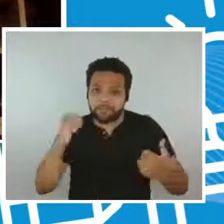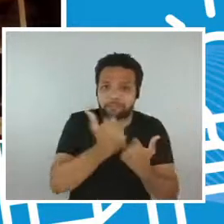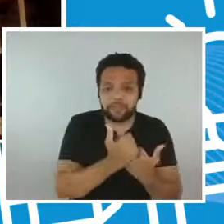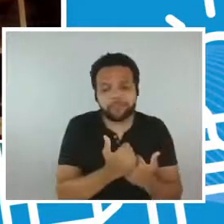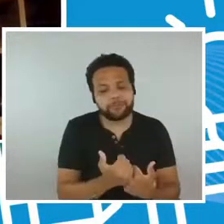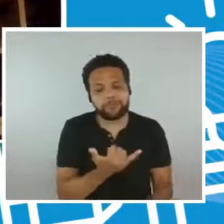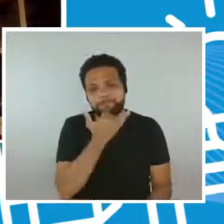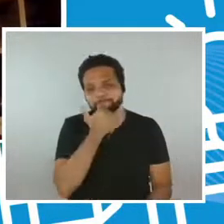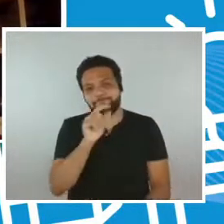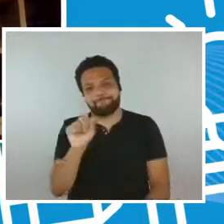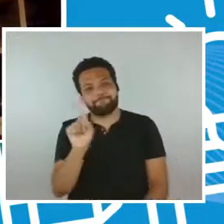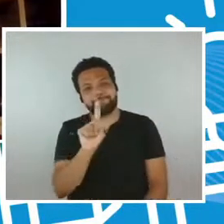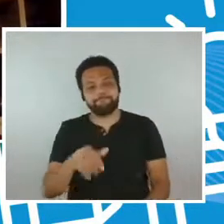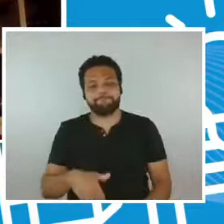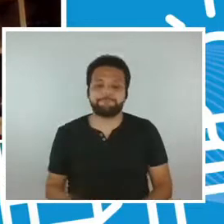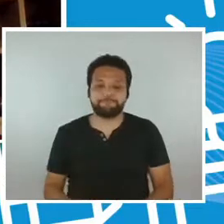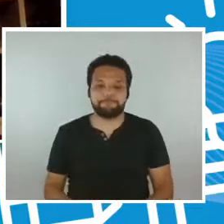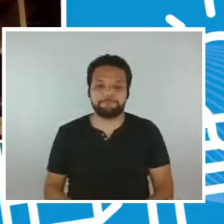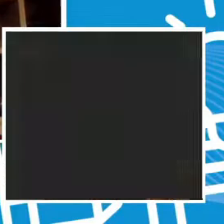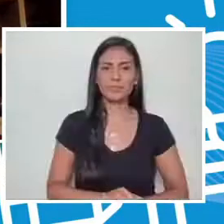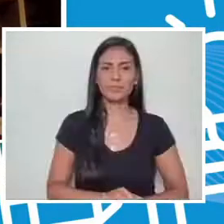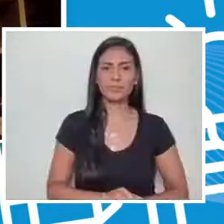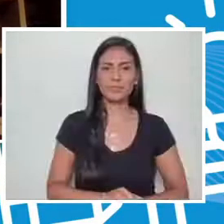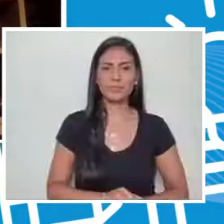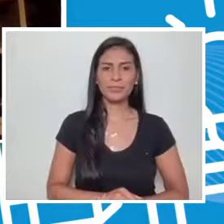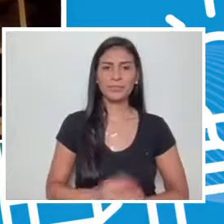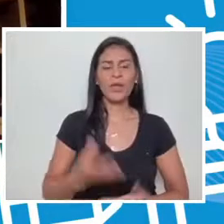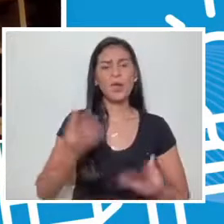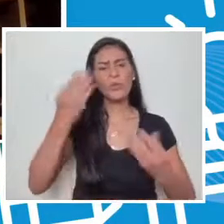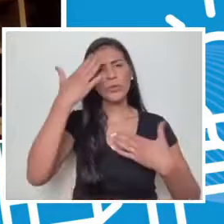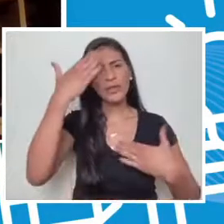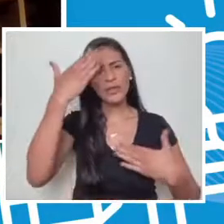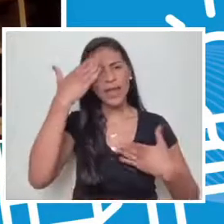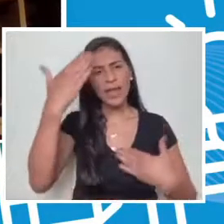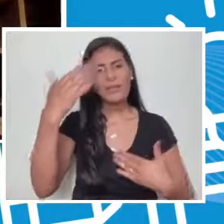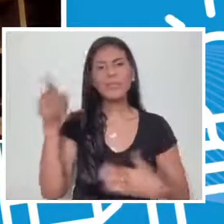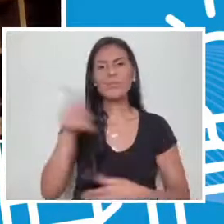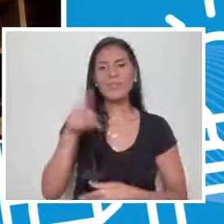Muito obrigado, professora Kátia. Professor Lira?